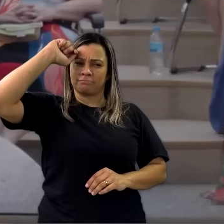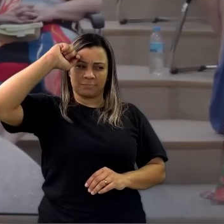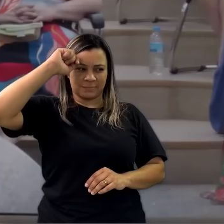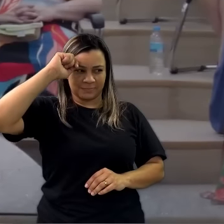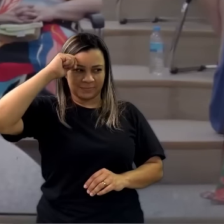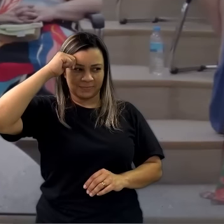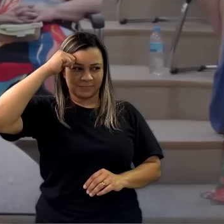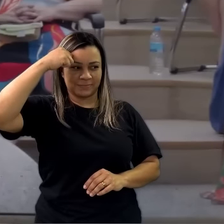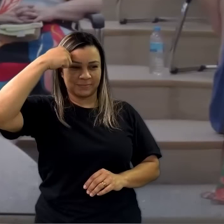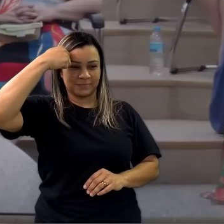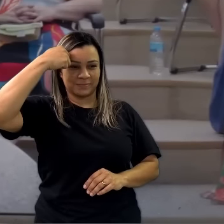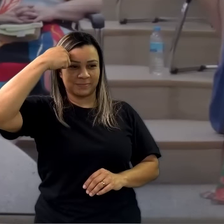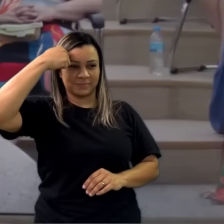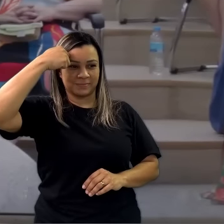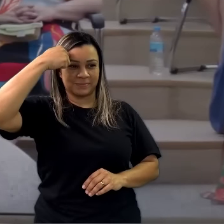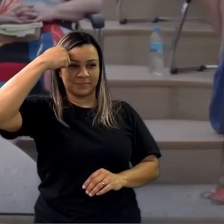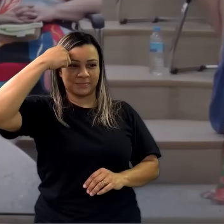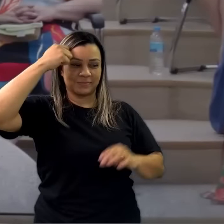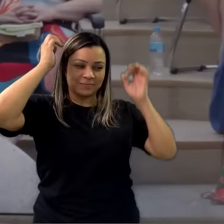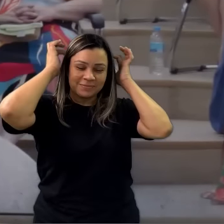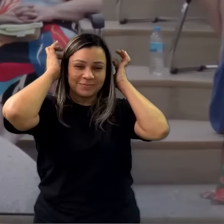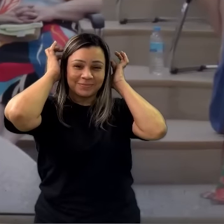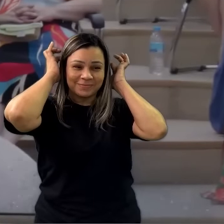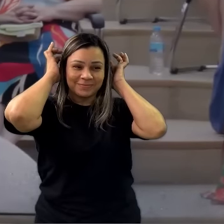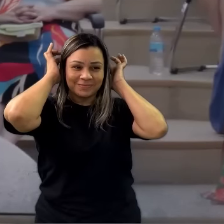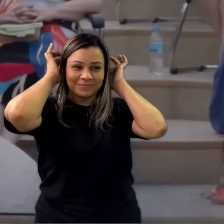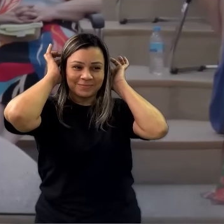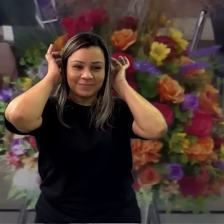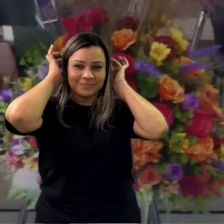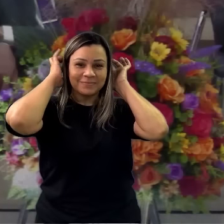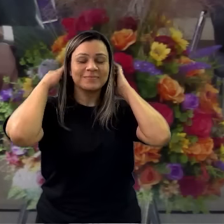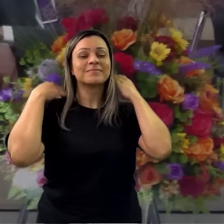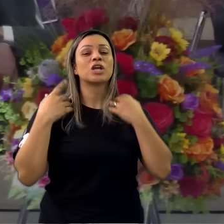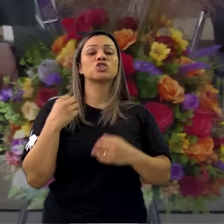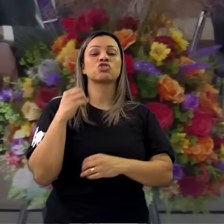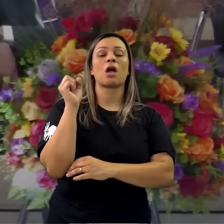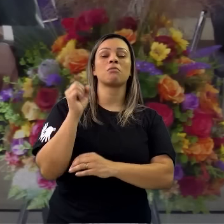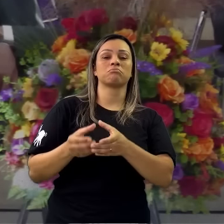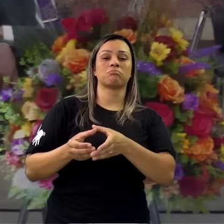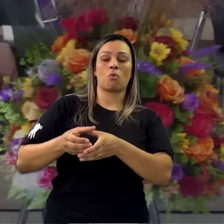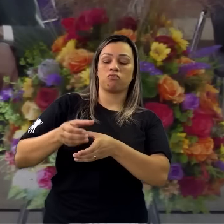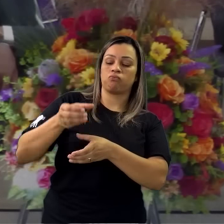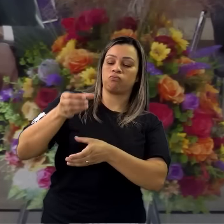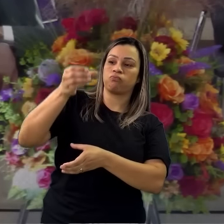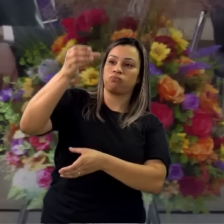na porta da igreja um poste de luz só que aquela luz Aquele dia estava queimada